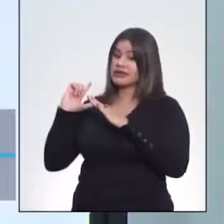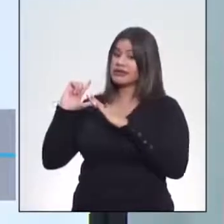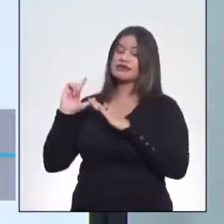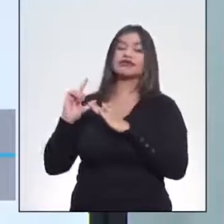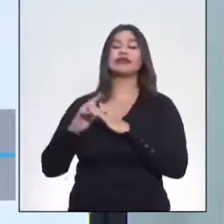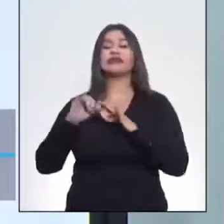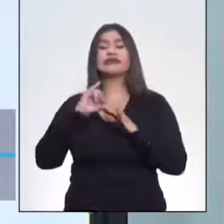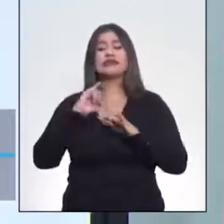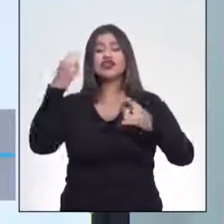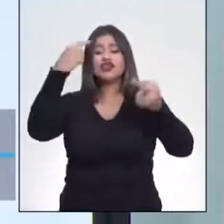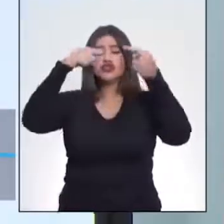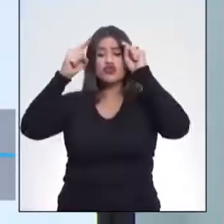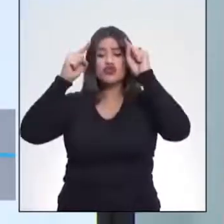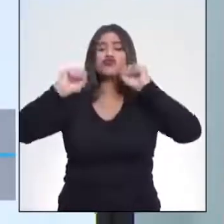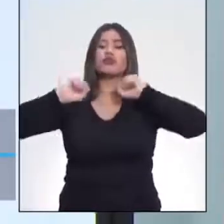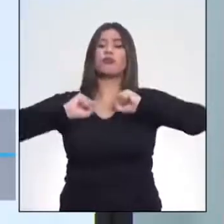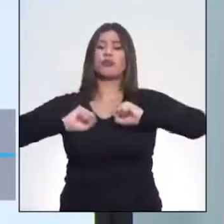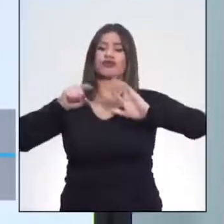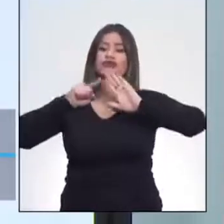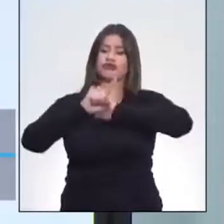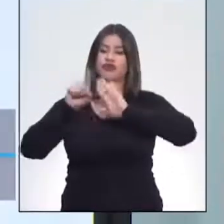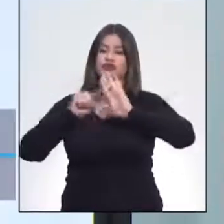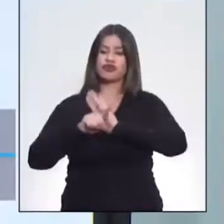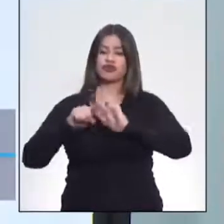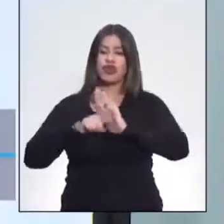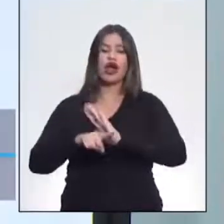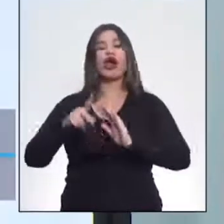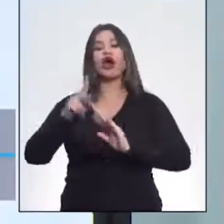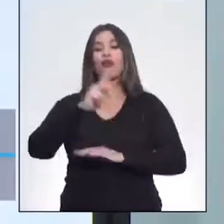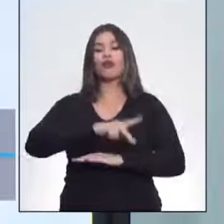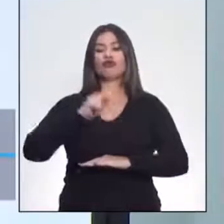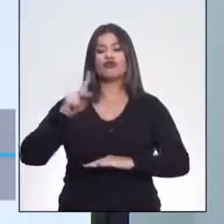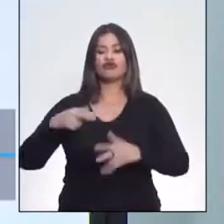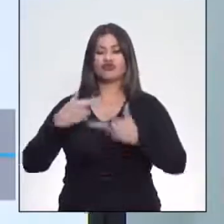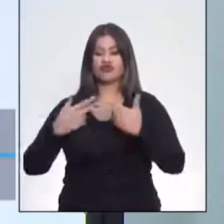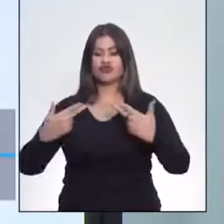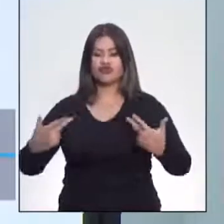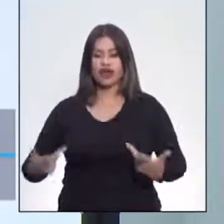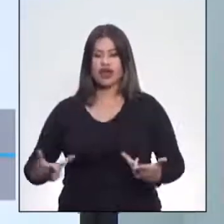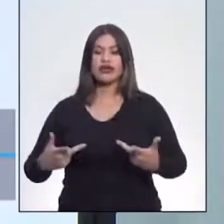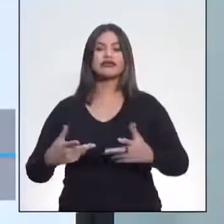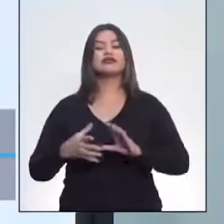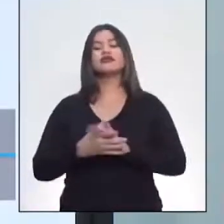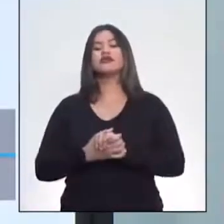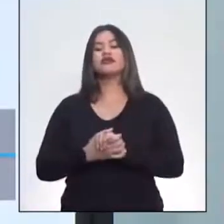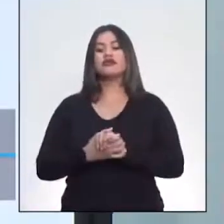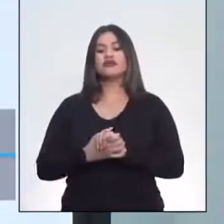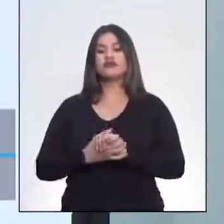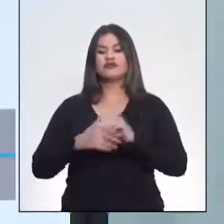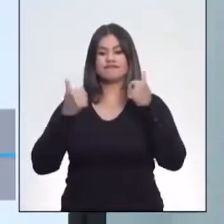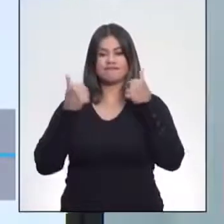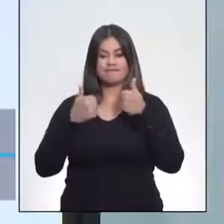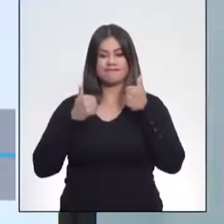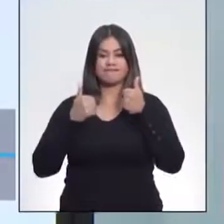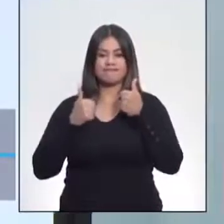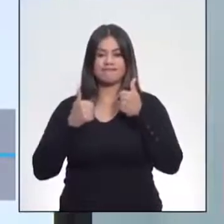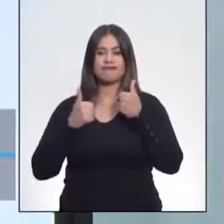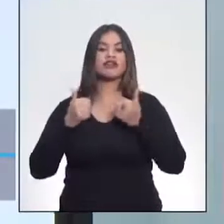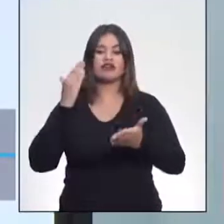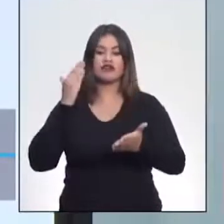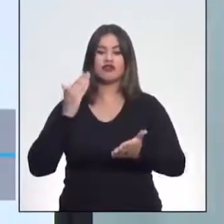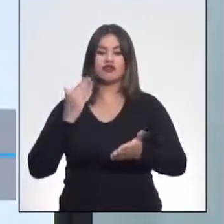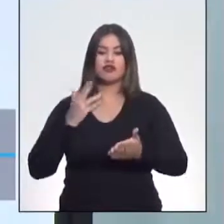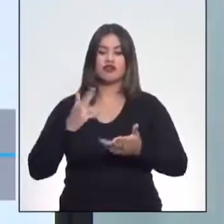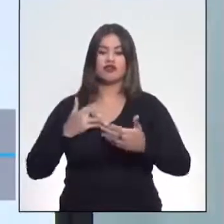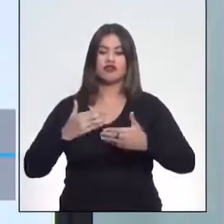ficou perguntem para os professores assistam o vídeo anterior assistam novamente essa essa introdução Está bem então vou